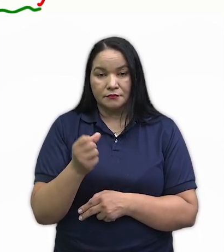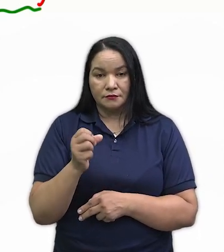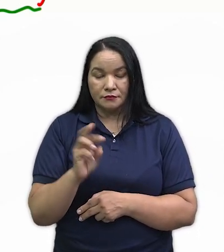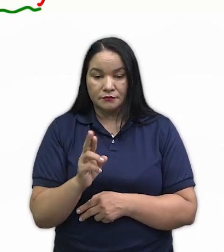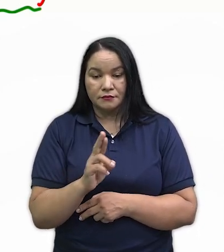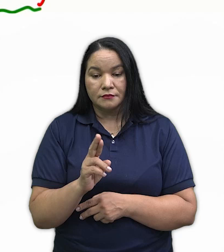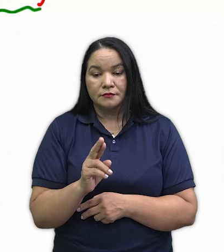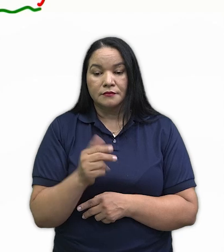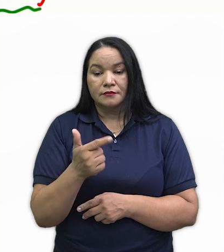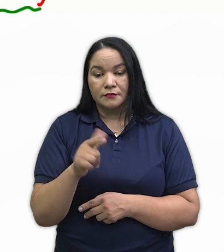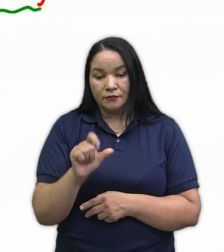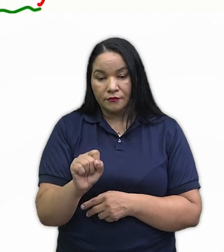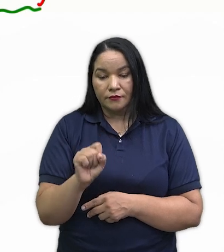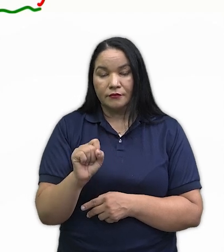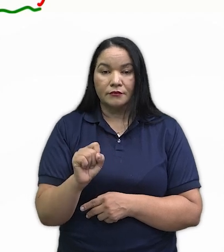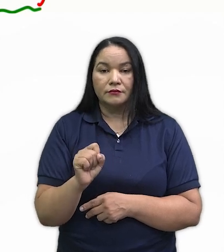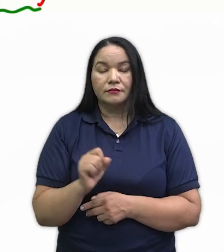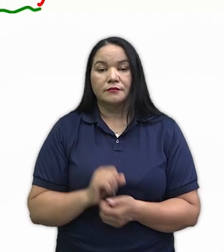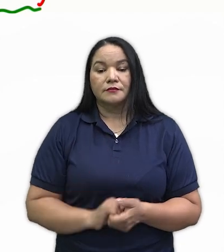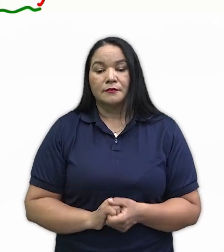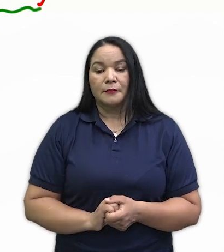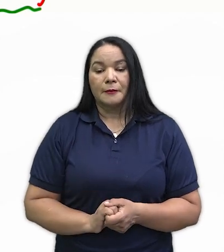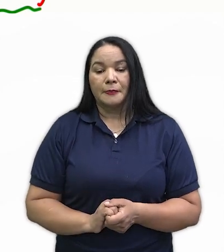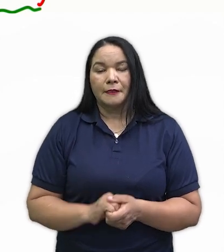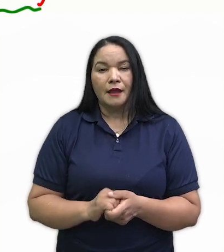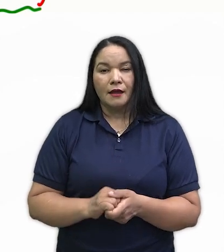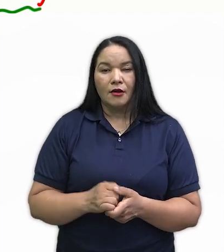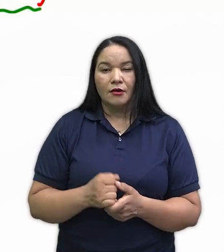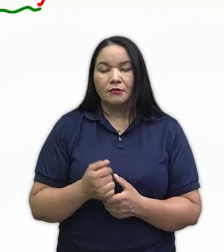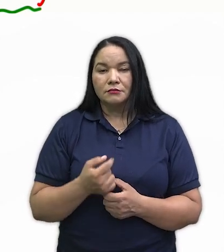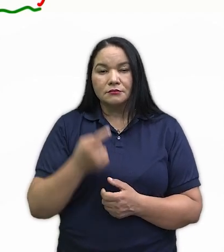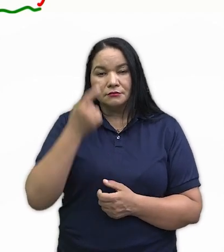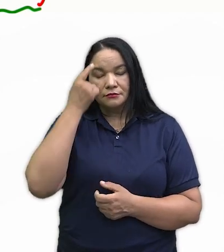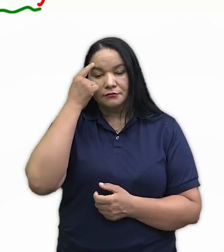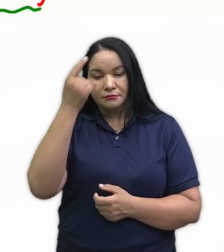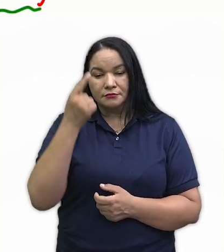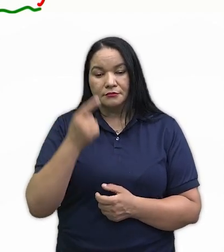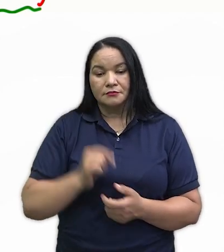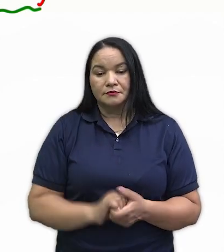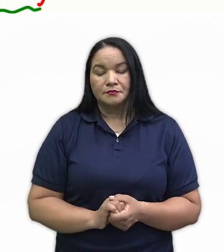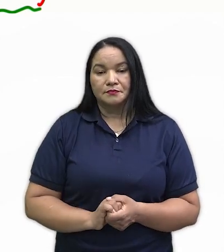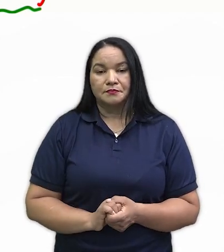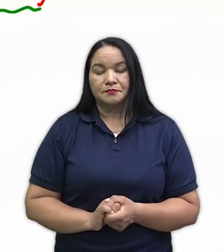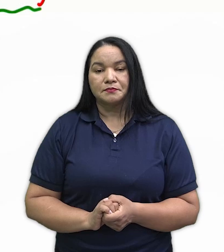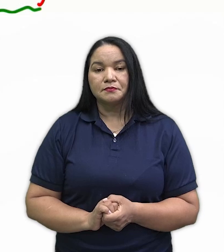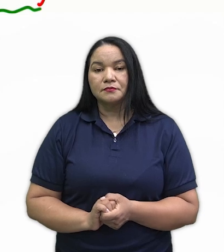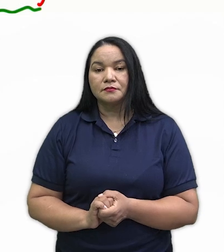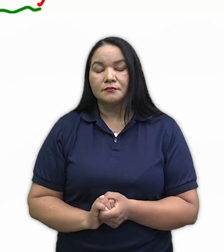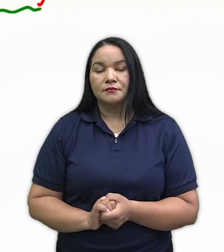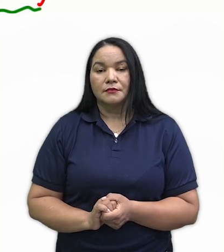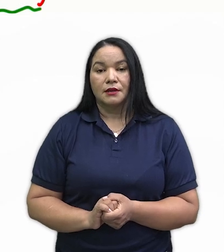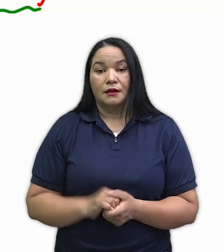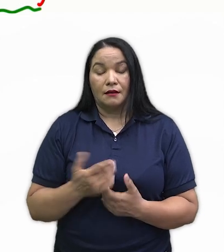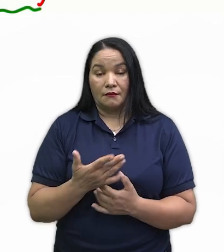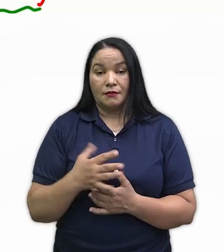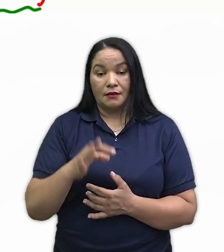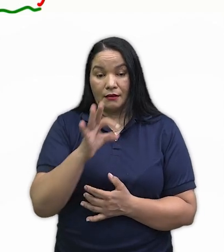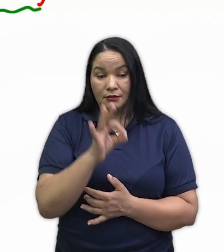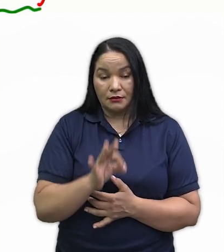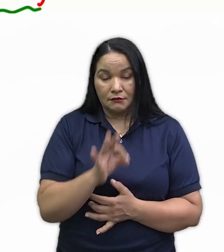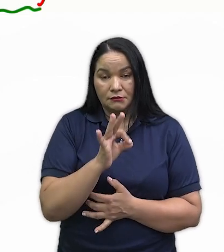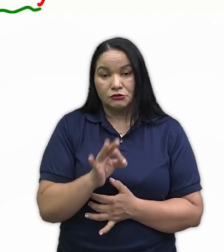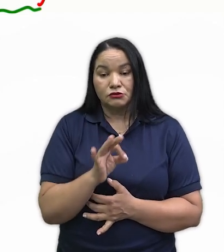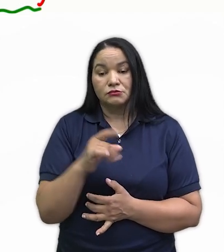236,28. Vale aqui você lembrar o seguinte, pessoal. Reparem que nós temos a nossa